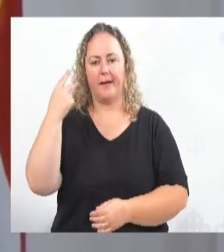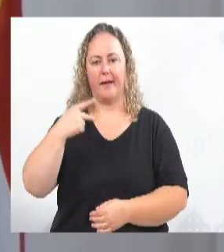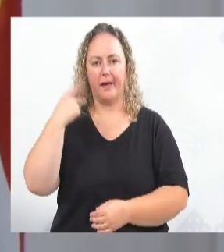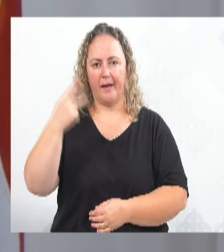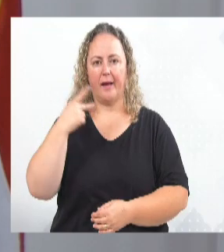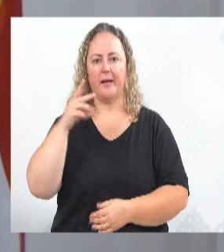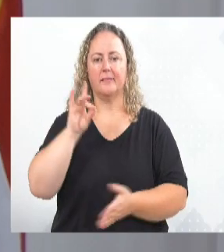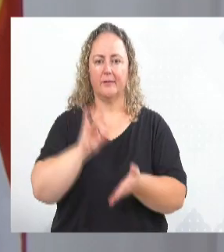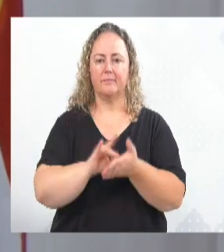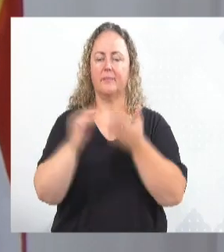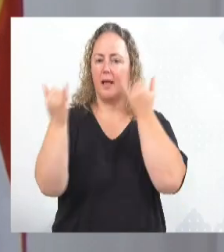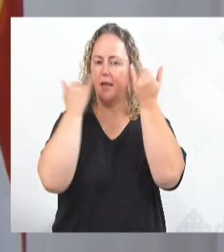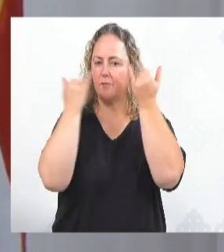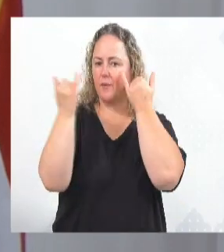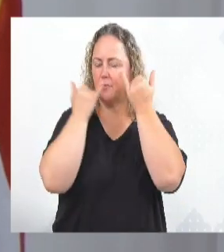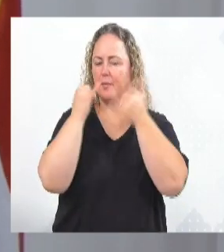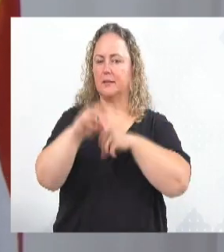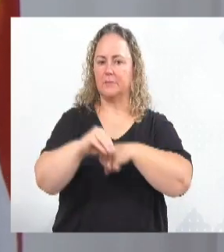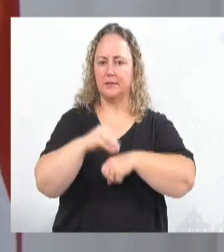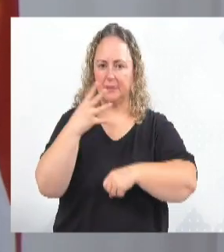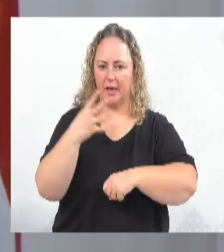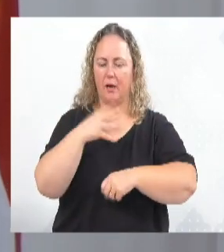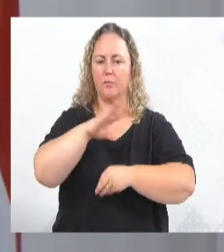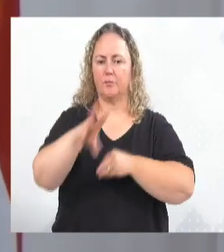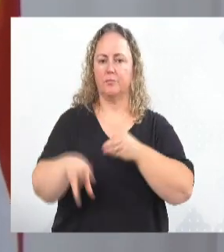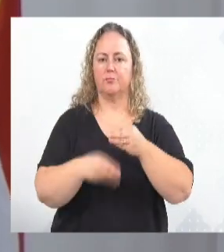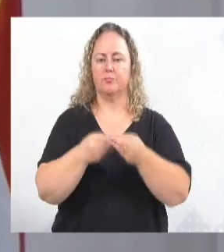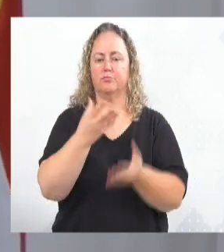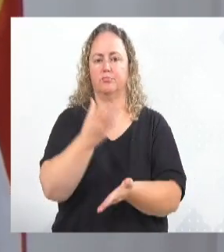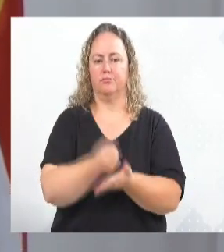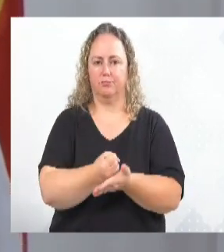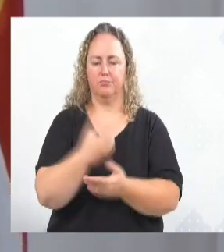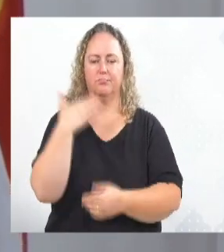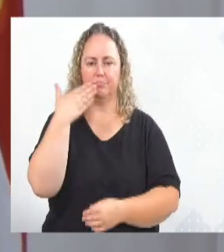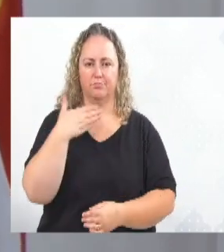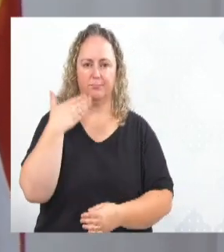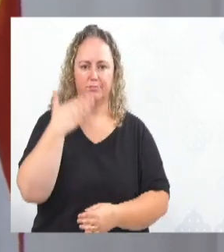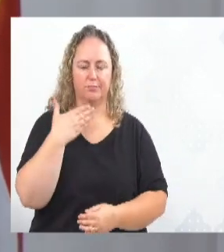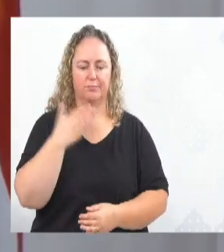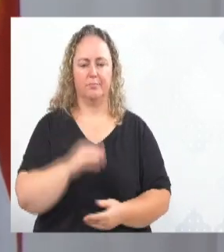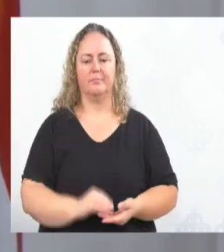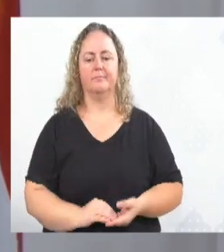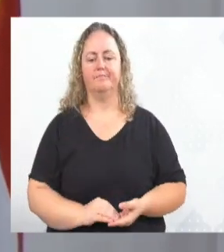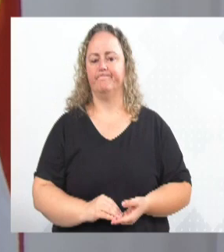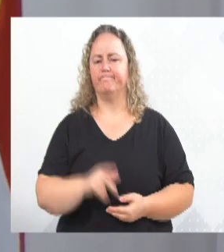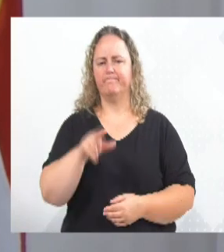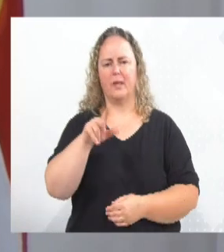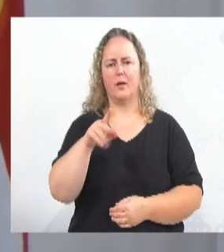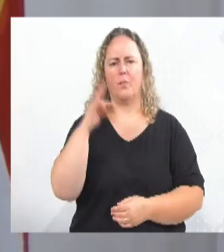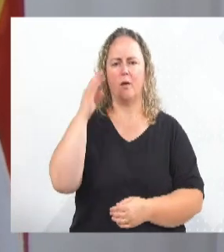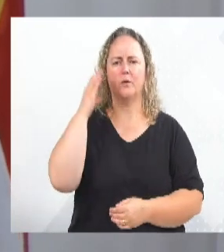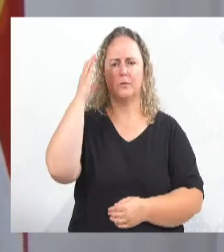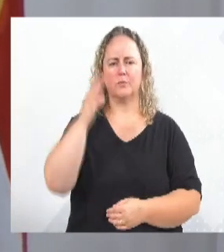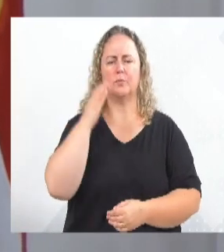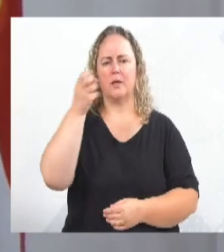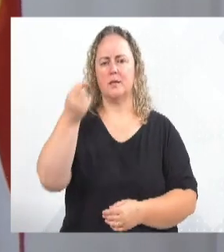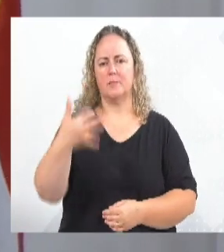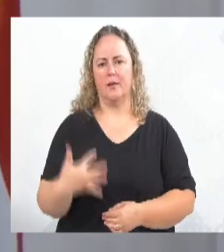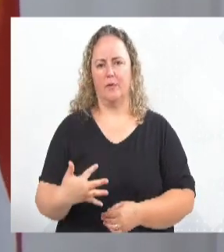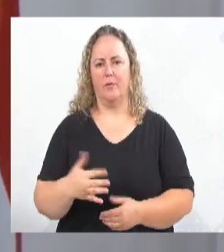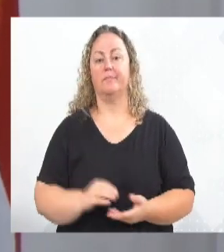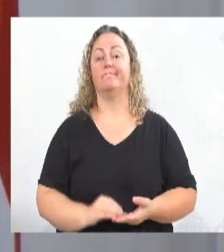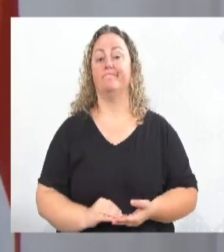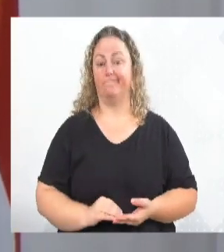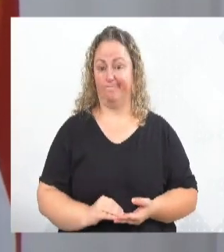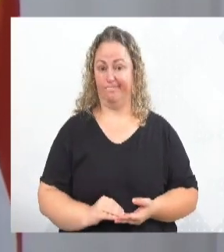pelas informações compartilhadas, acrescento-as ao meu pronunciamento. E exatamente como o vereador Tuca comentou, a receita